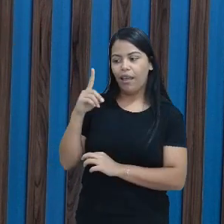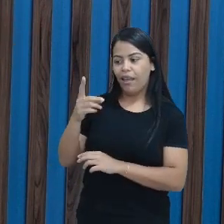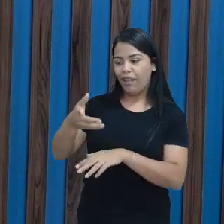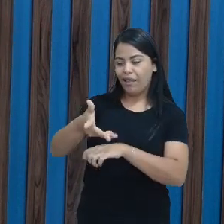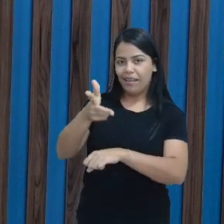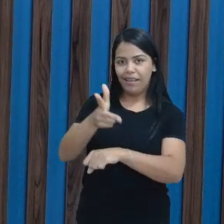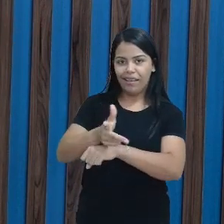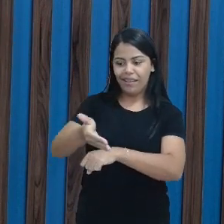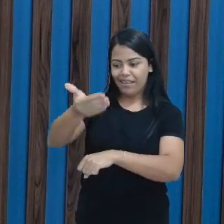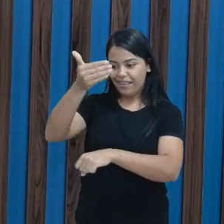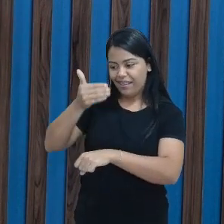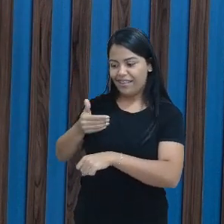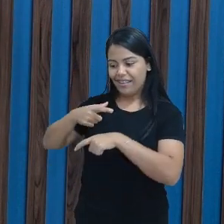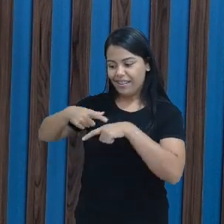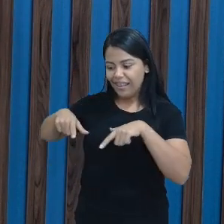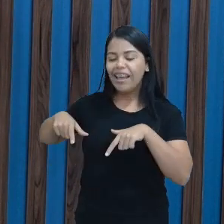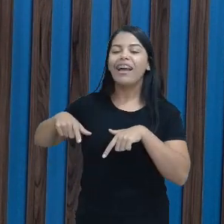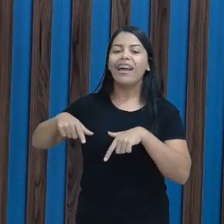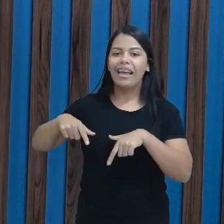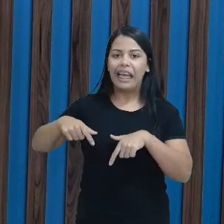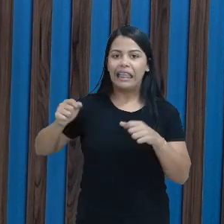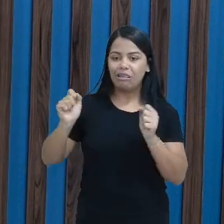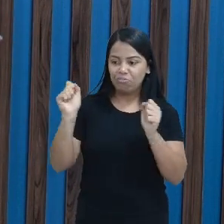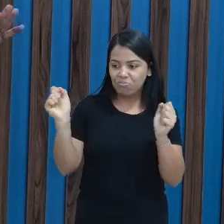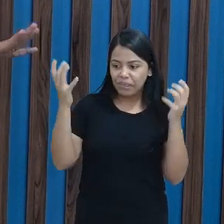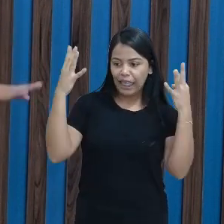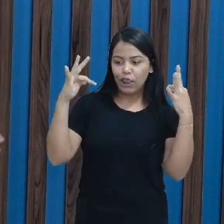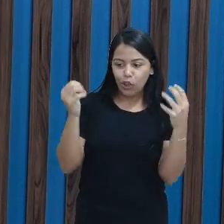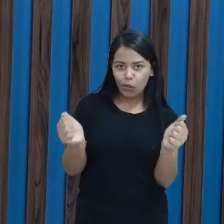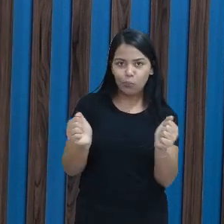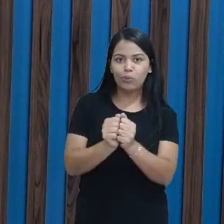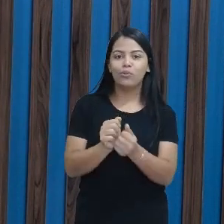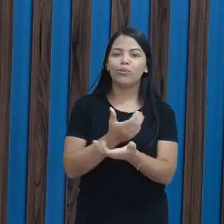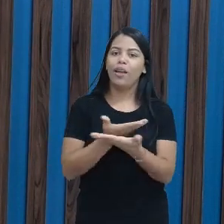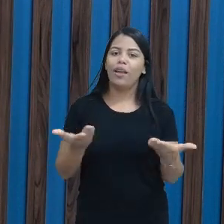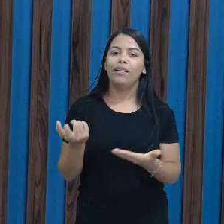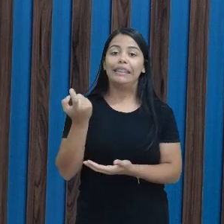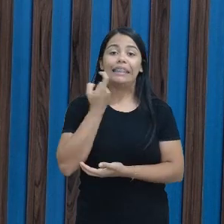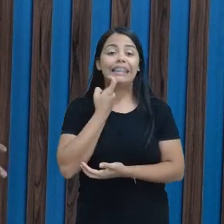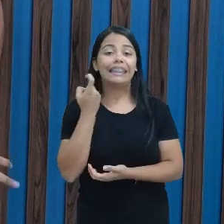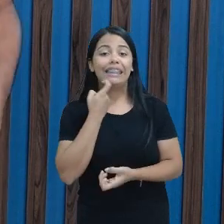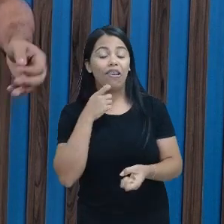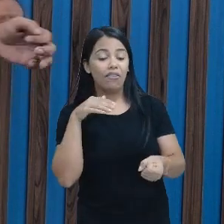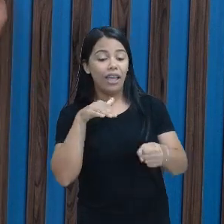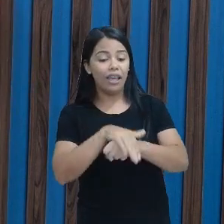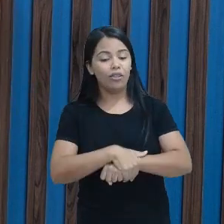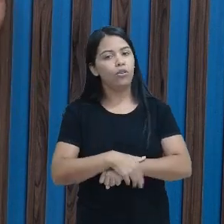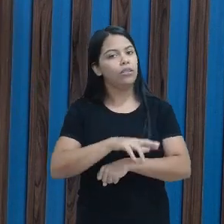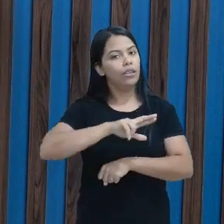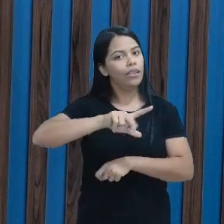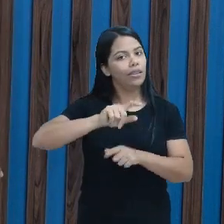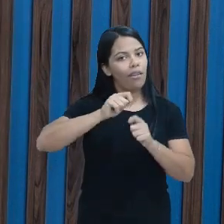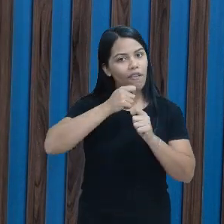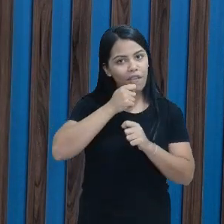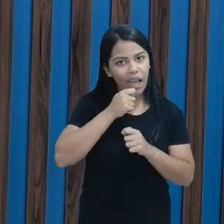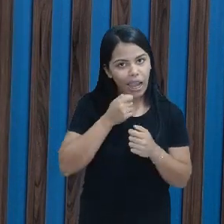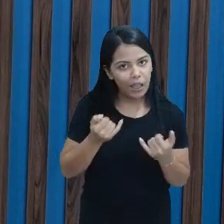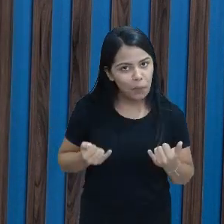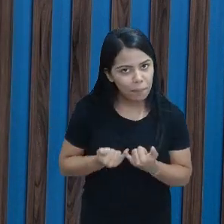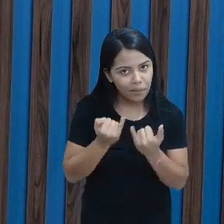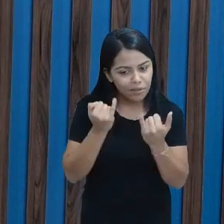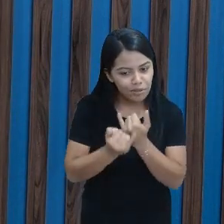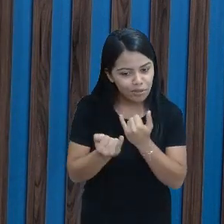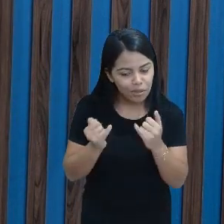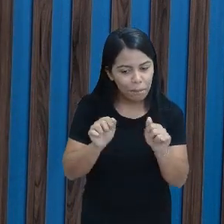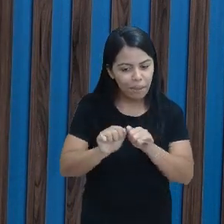com Stephanie também, hein? Todo mundo junto aqui nessa sexta-feira à noite. Não é enchendo linguiça, não. É falando sobre